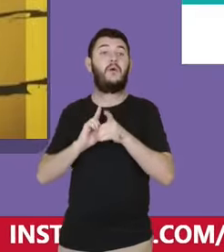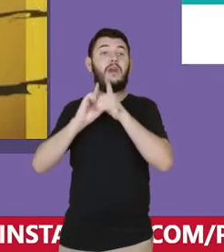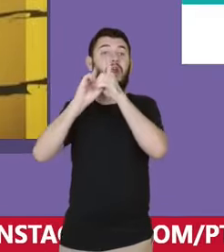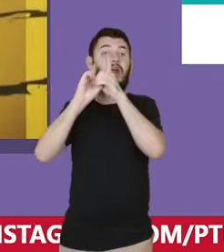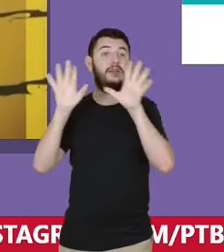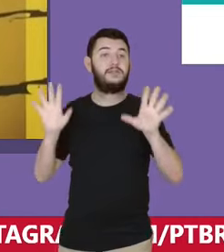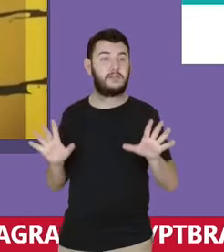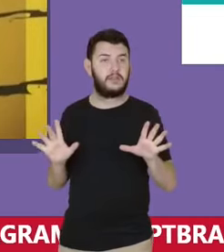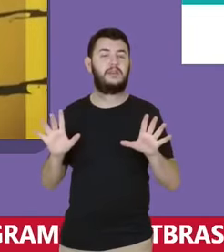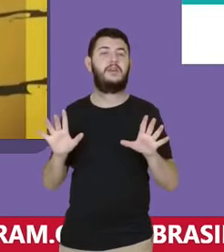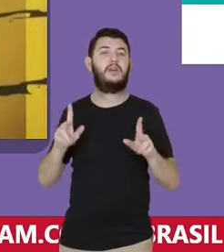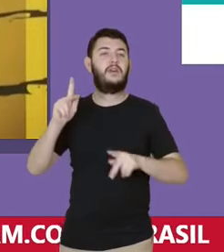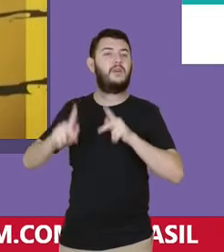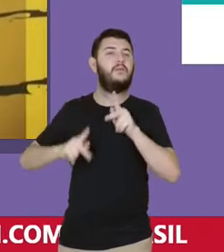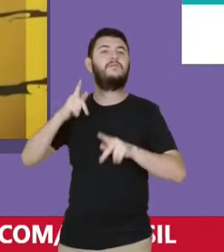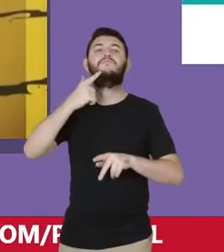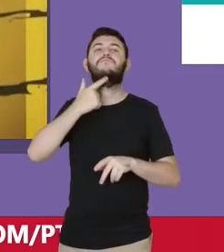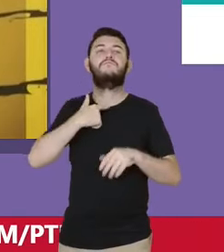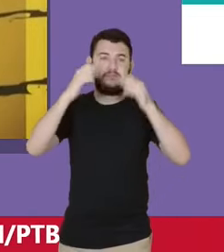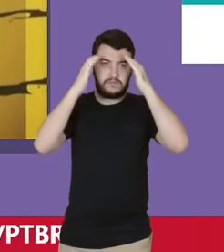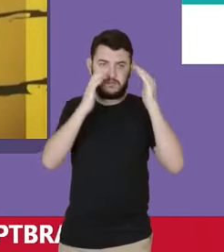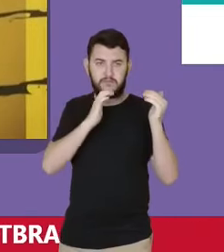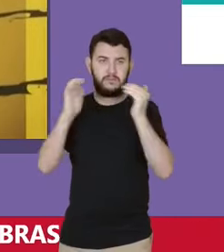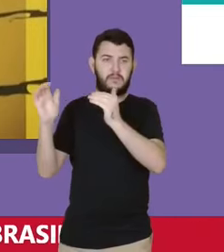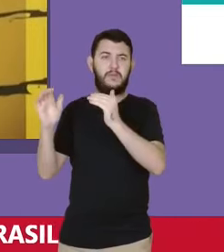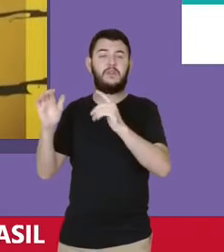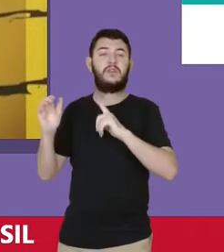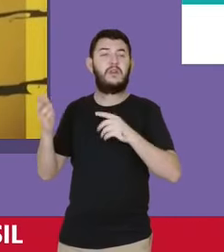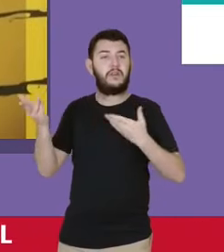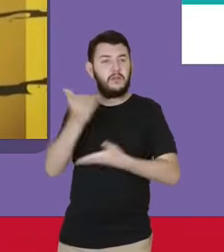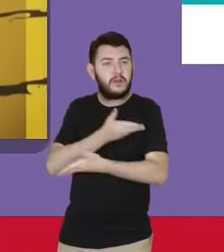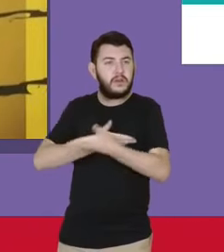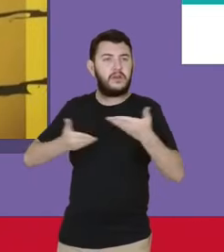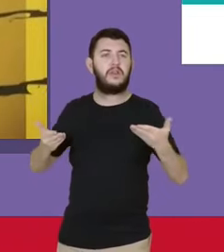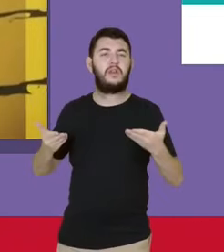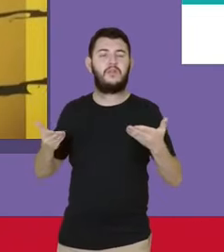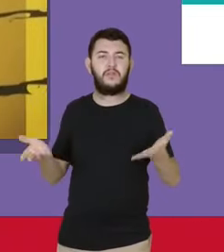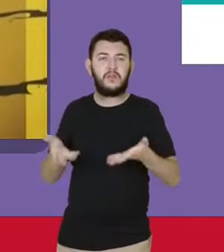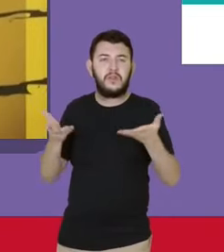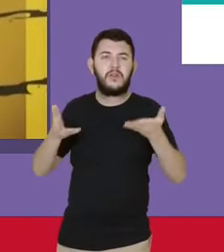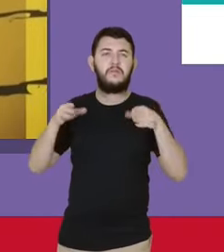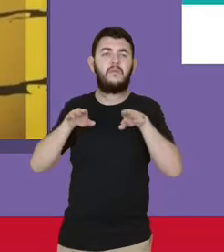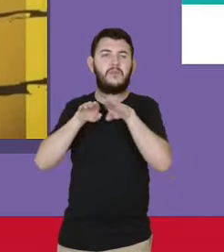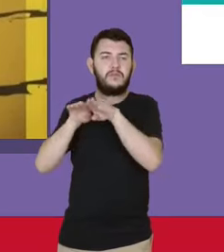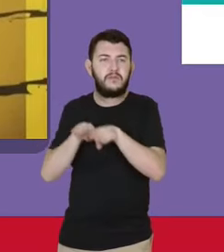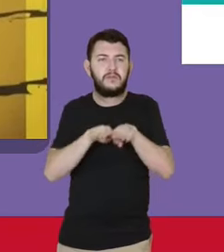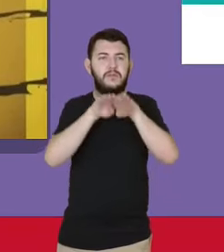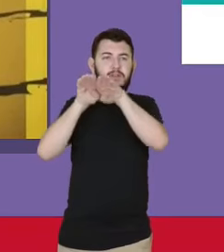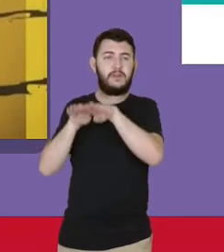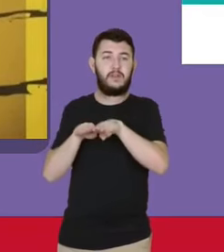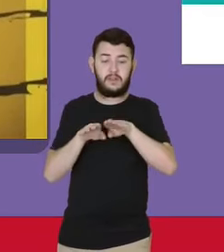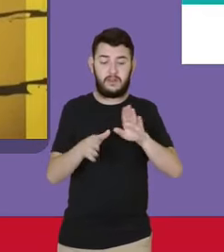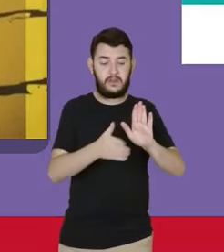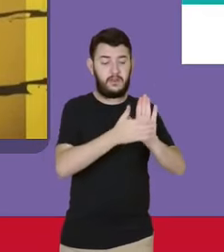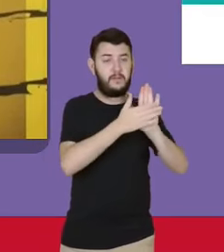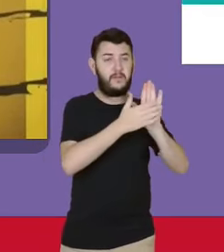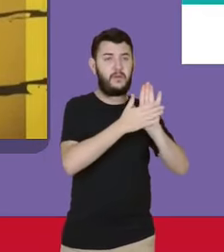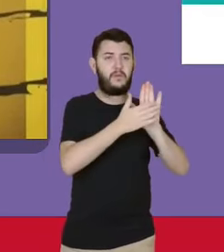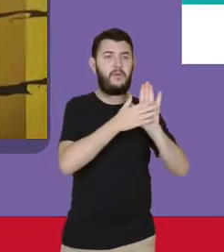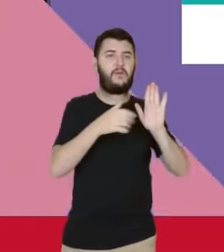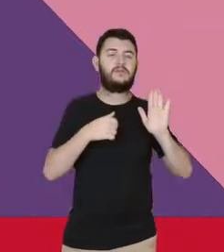a partir de relações justas e igualitárias, né? Essa é a proposta do projeto político da Marcha